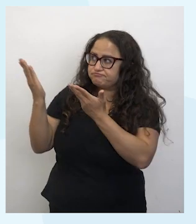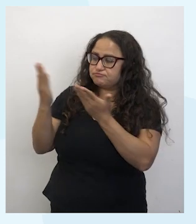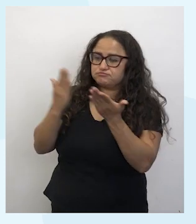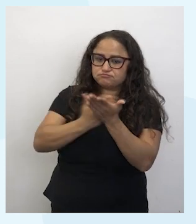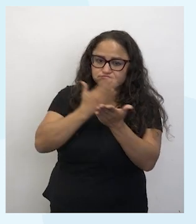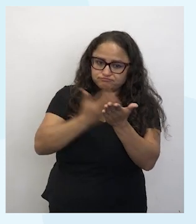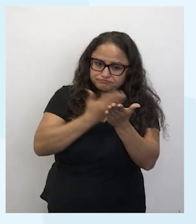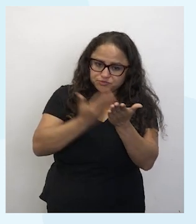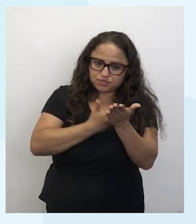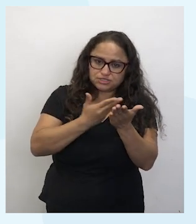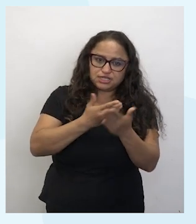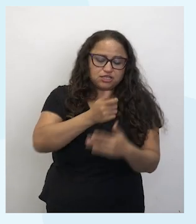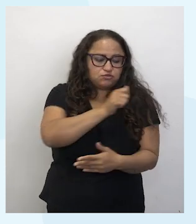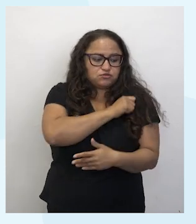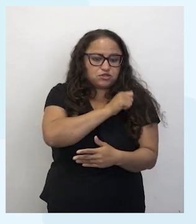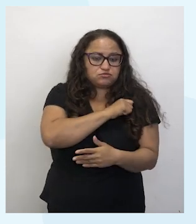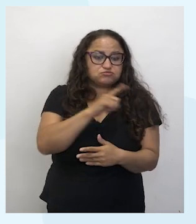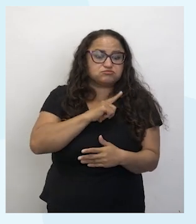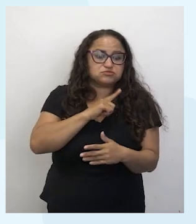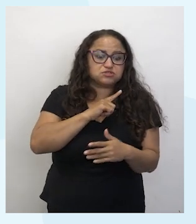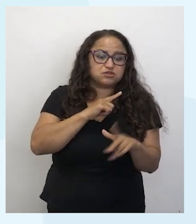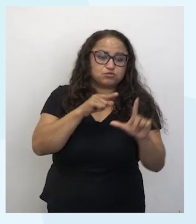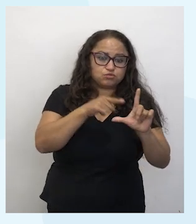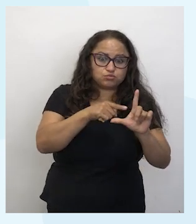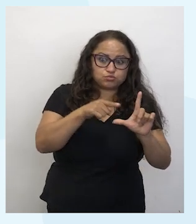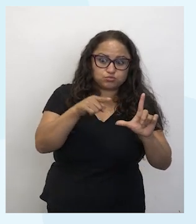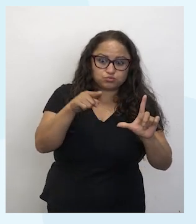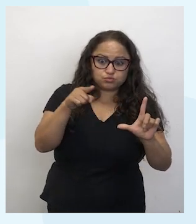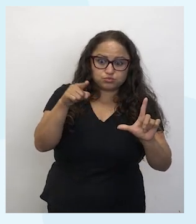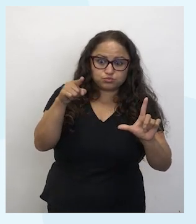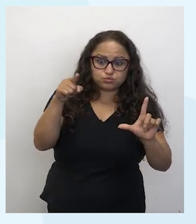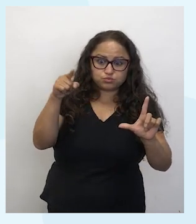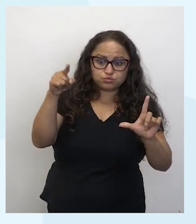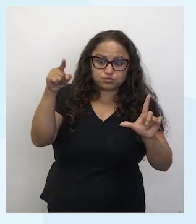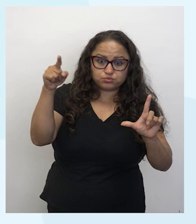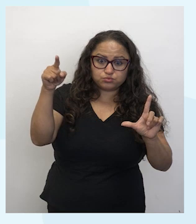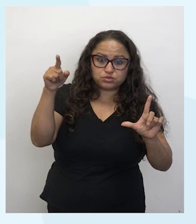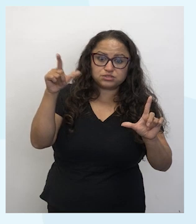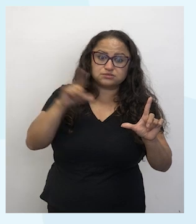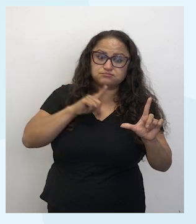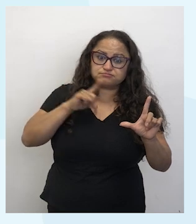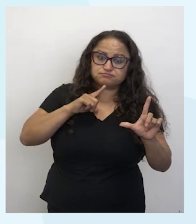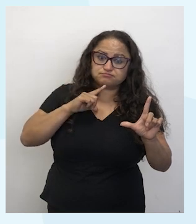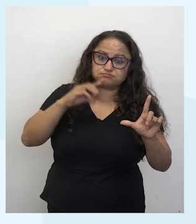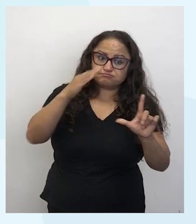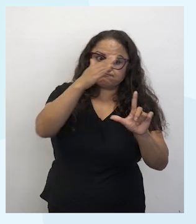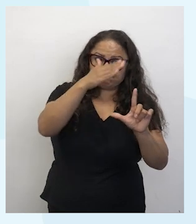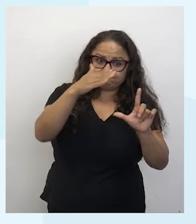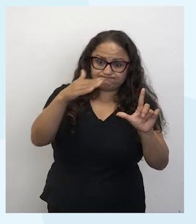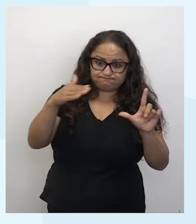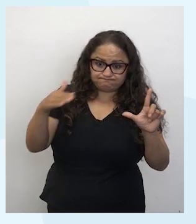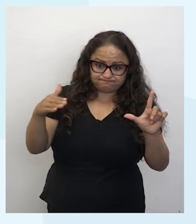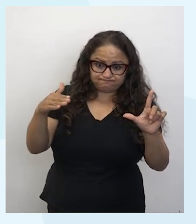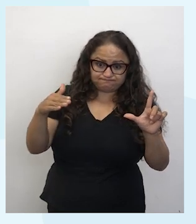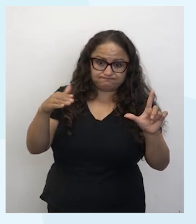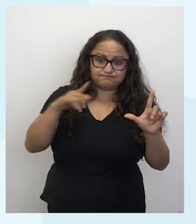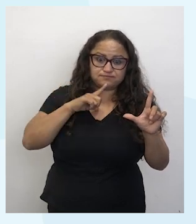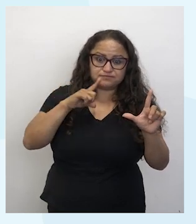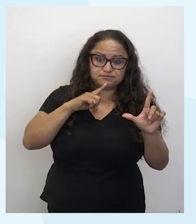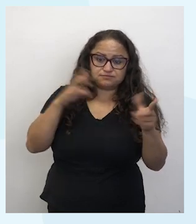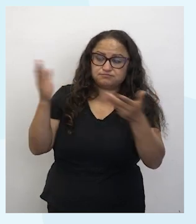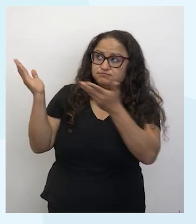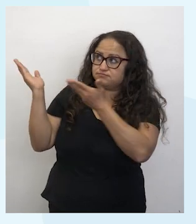material. Você observa o salto que deram, por exemplo, né? Você olha na barra vertical, né? Que está aqui no eixo Y, né, o consumo